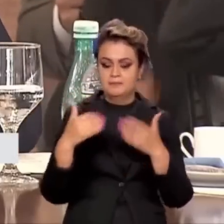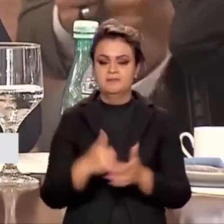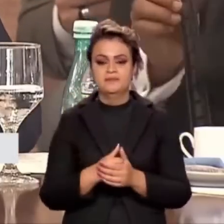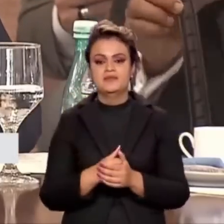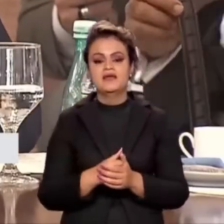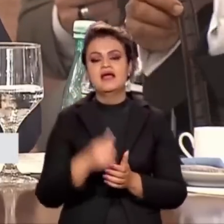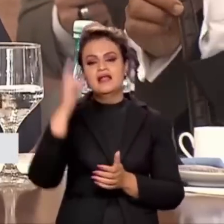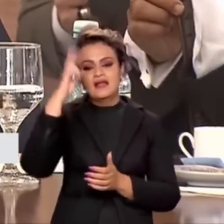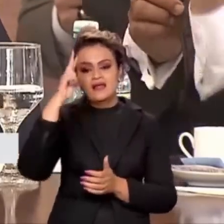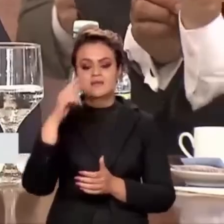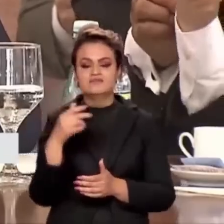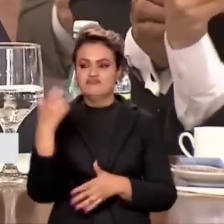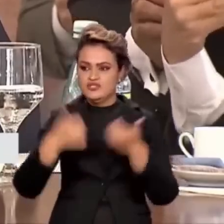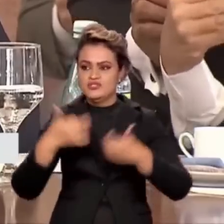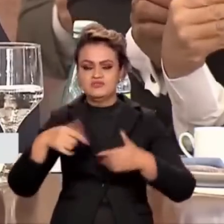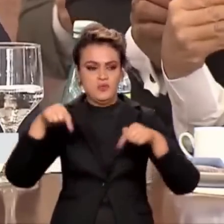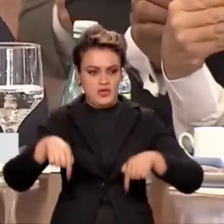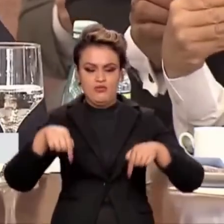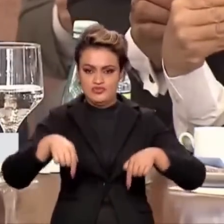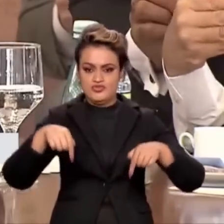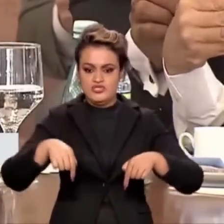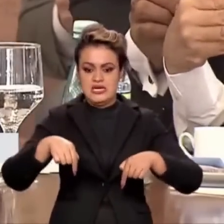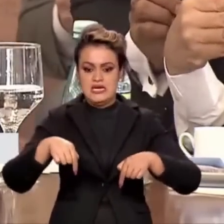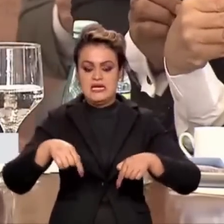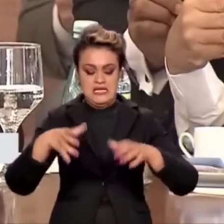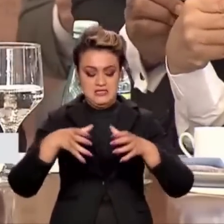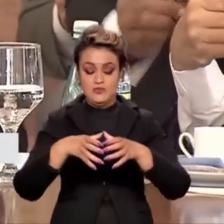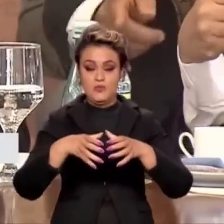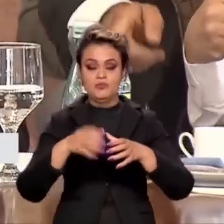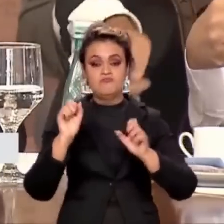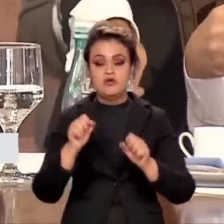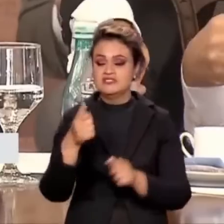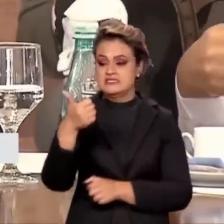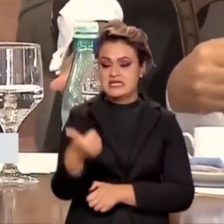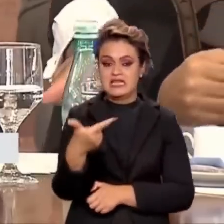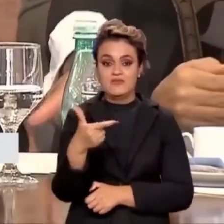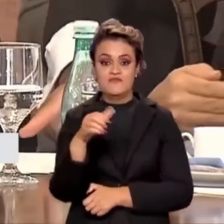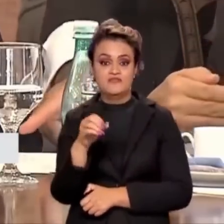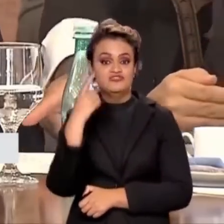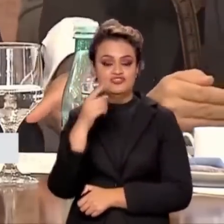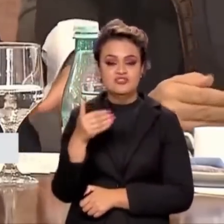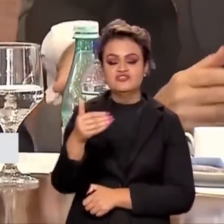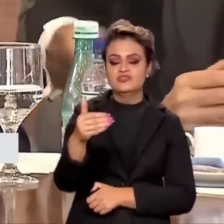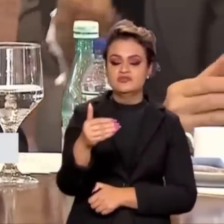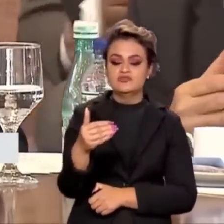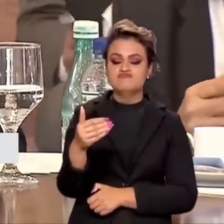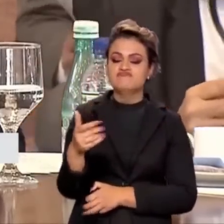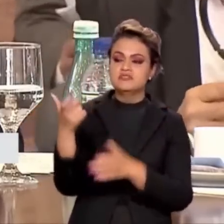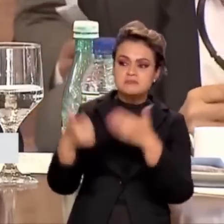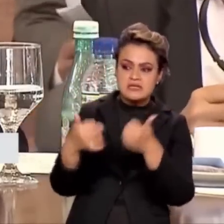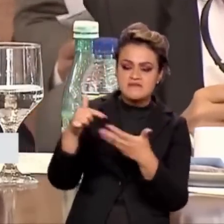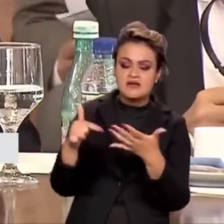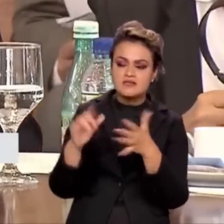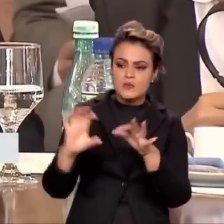Com base no que decidamos hoje, esse grupo terá 120 dias para apresentar um mapa do caminho para a integração